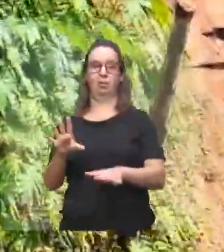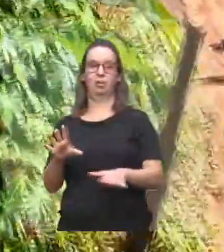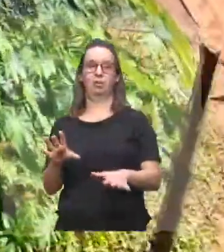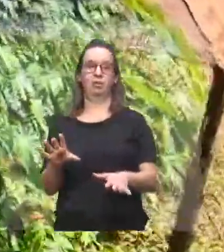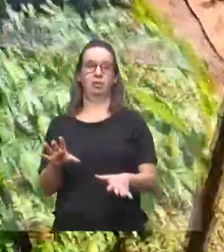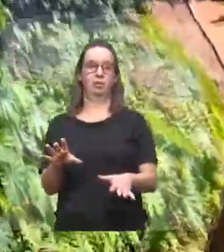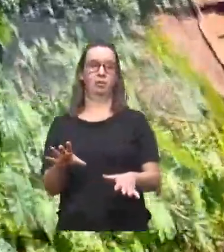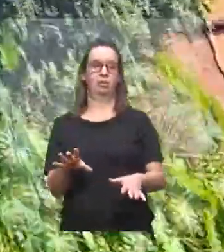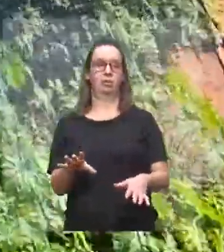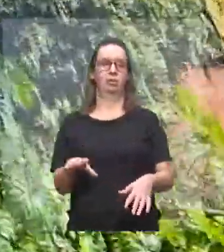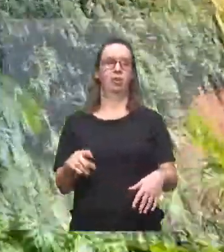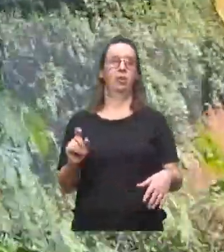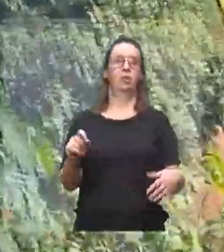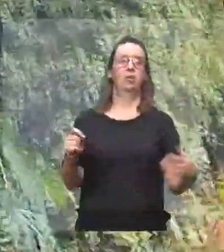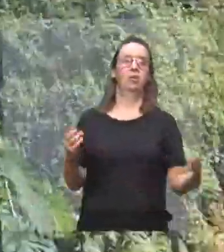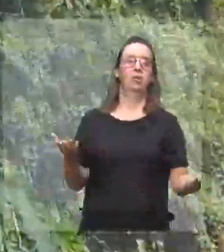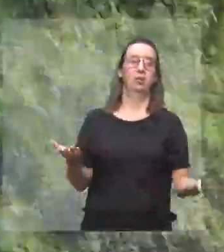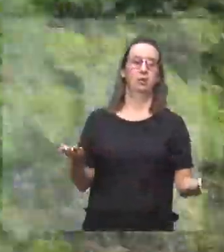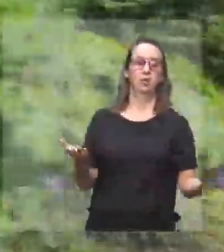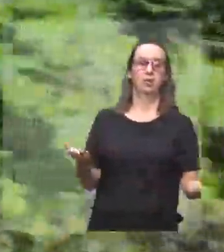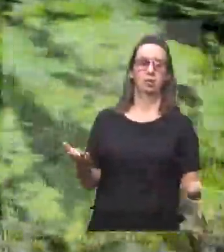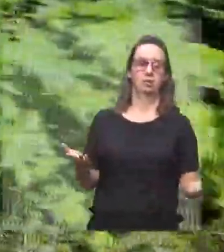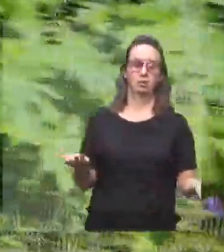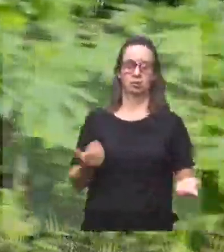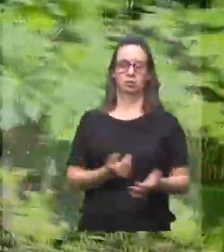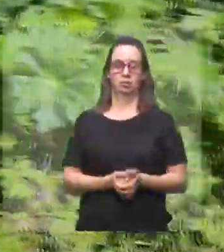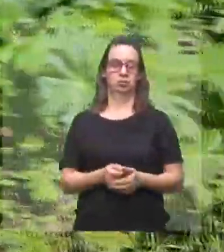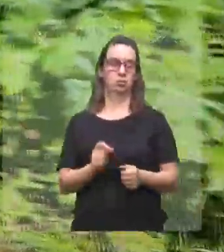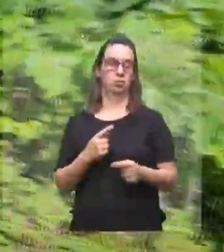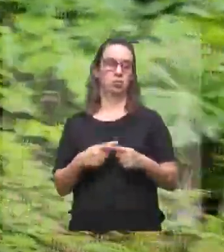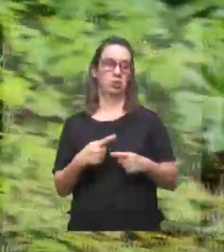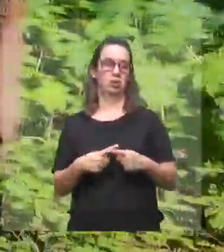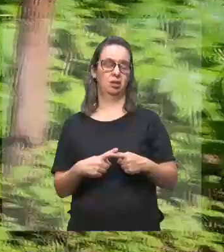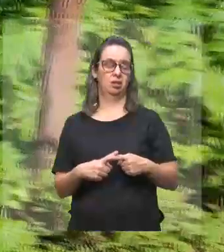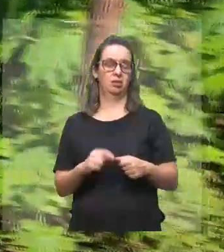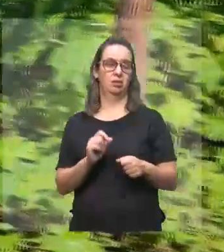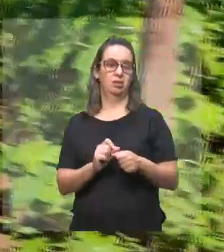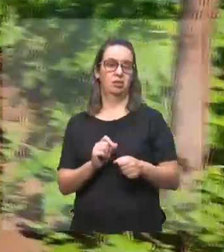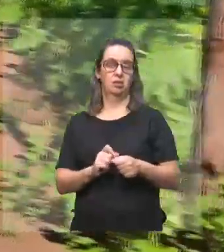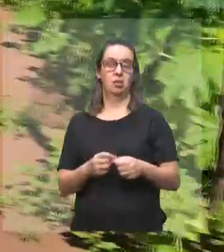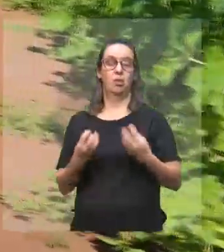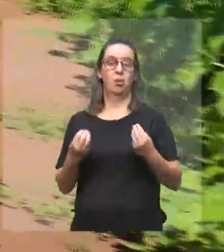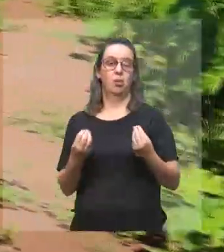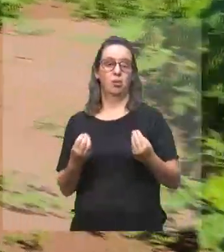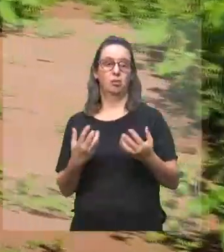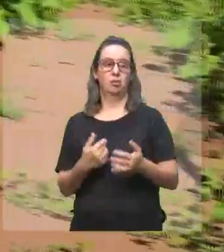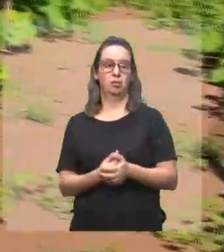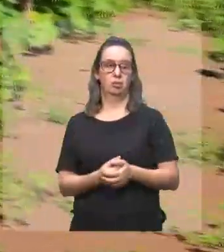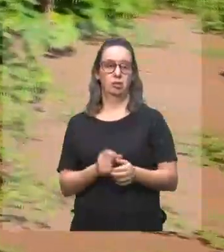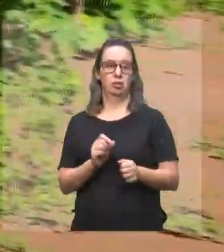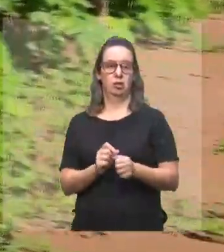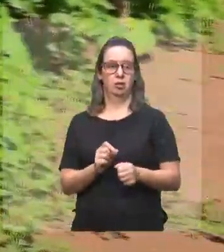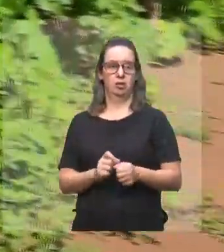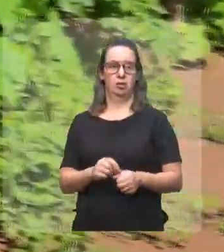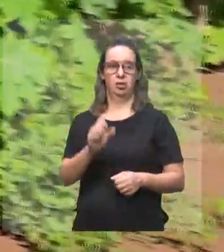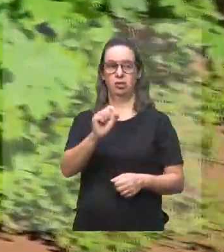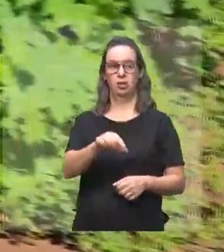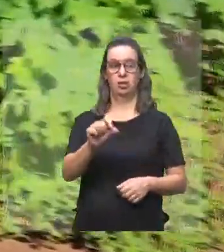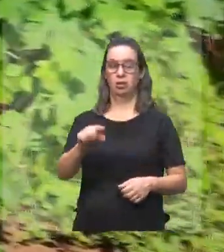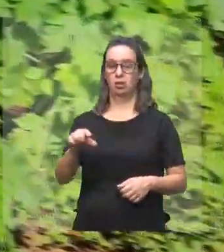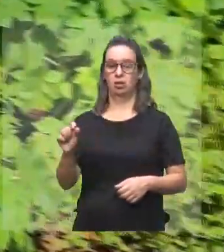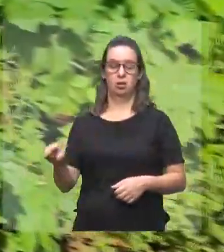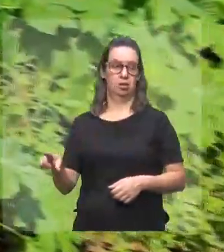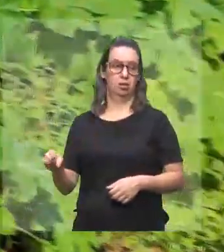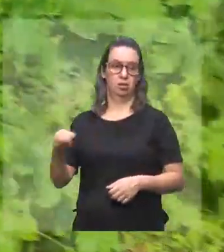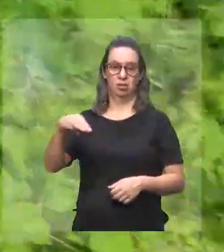licença que vocês não entendem nada de horta, deixa a horta comigo, que eu vou mostrar para vocês como que faz. aí fez essa plantação de mamona aí.